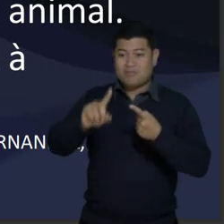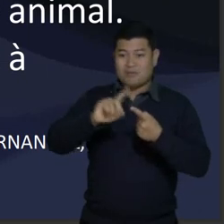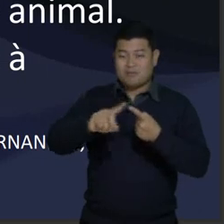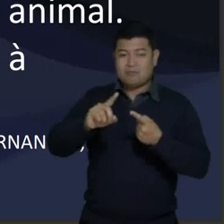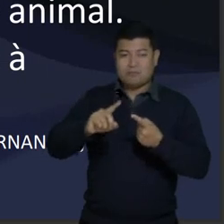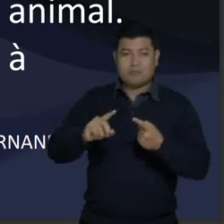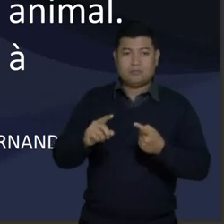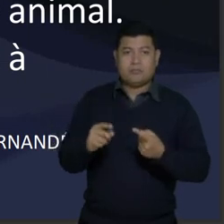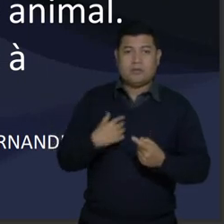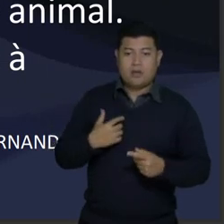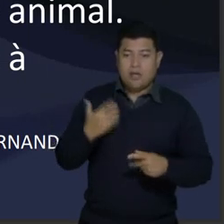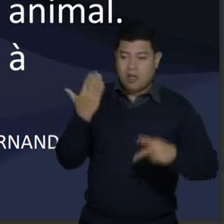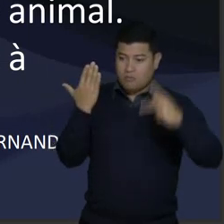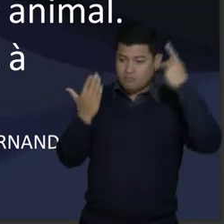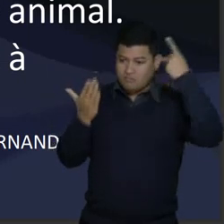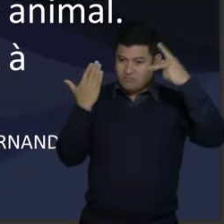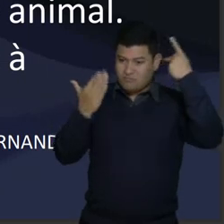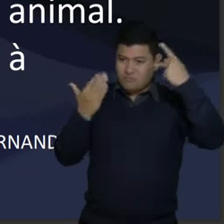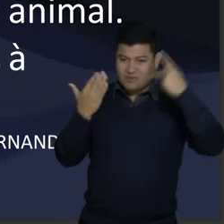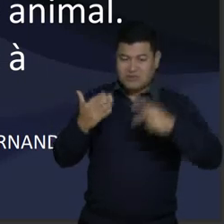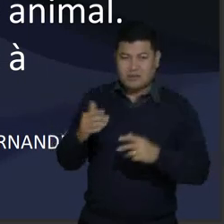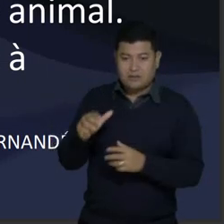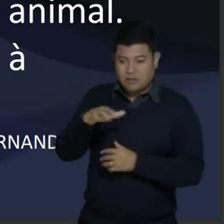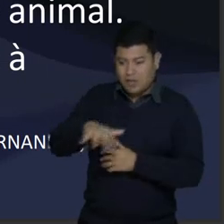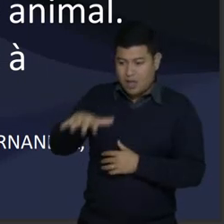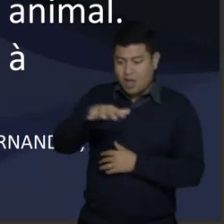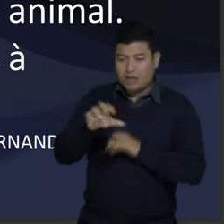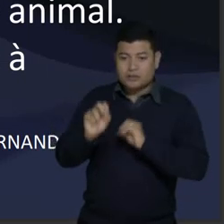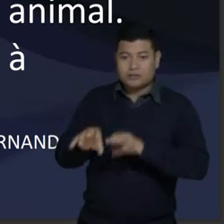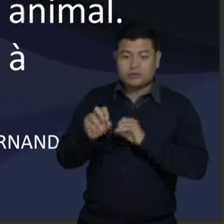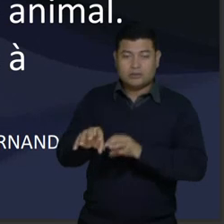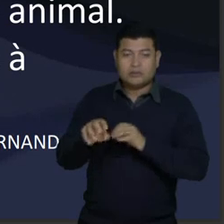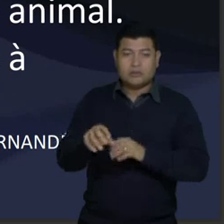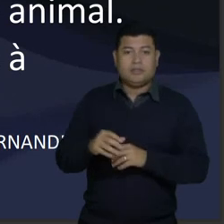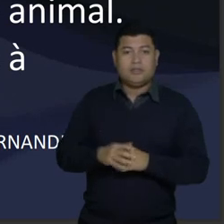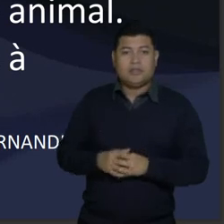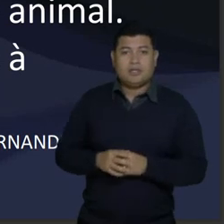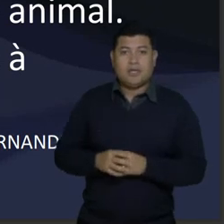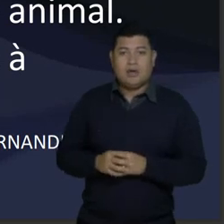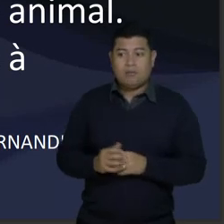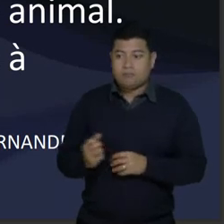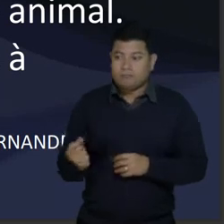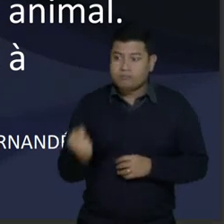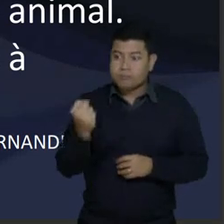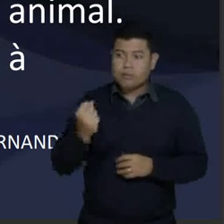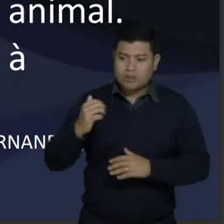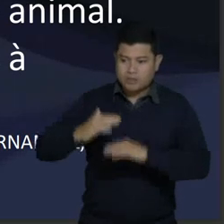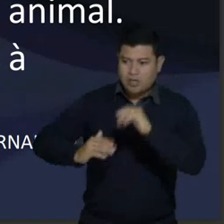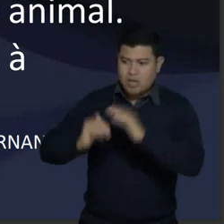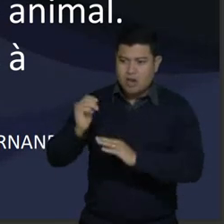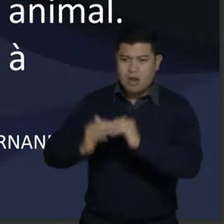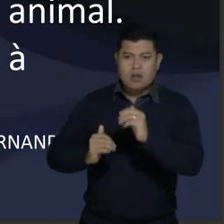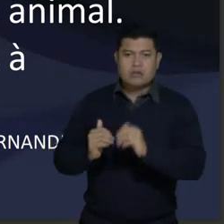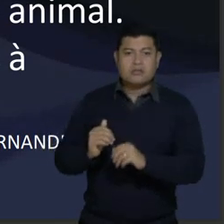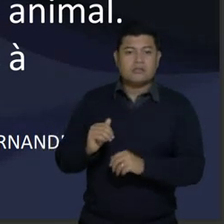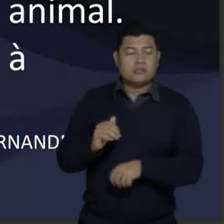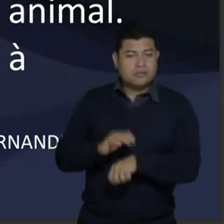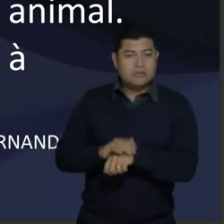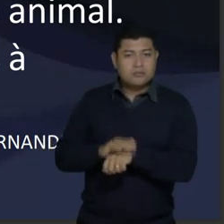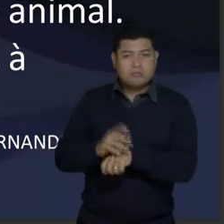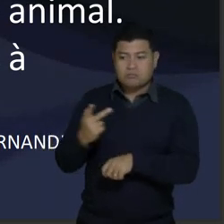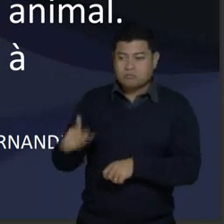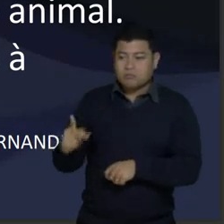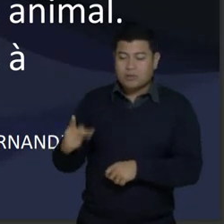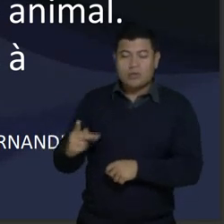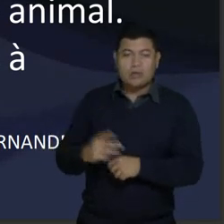enquanto atuação da da nossa área potencialidade e capacidade a cada criança a